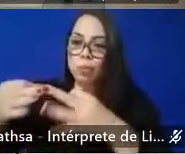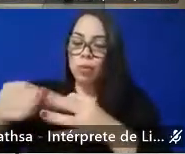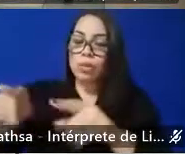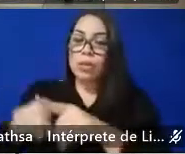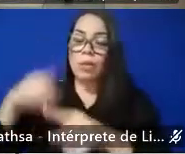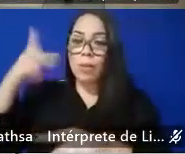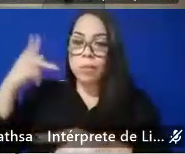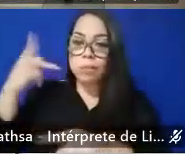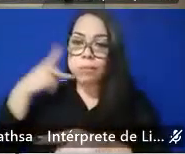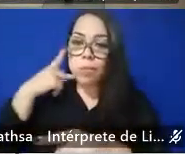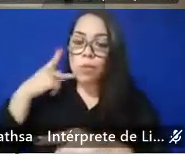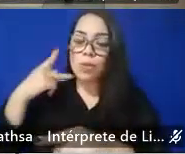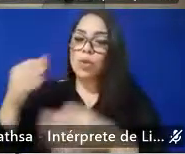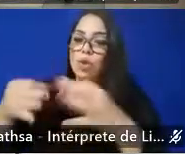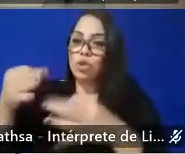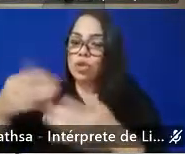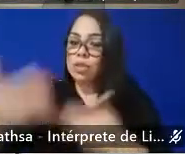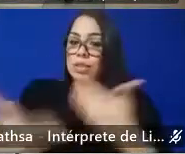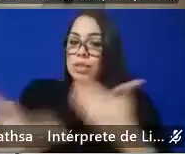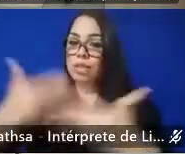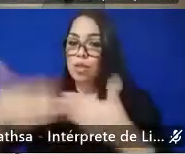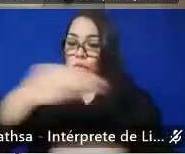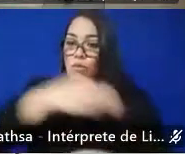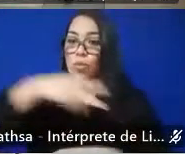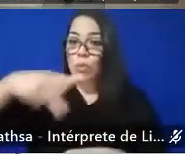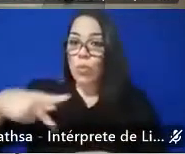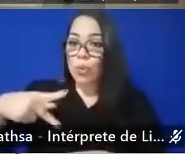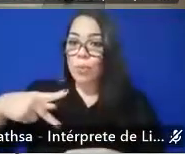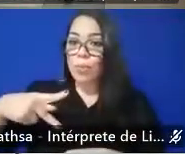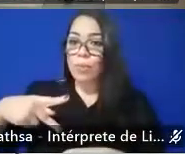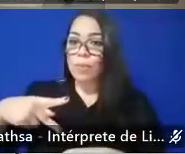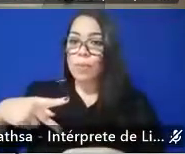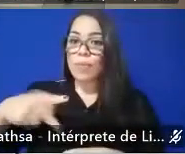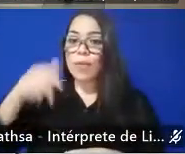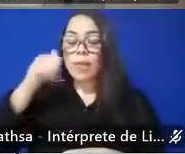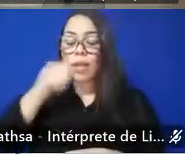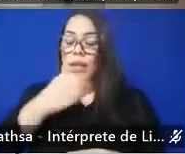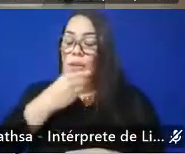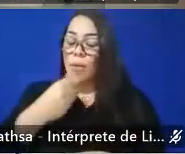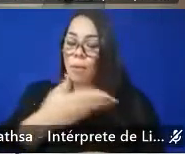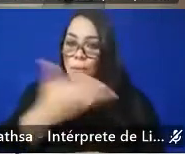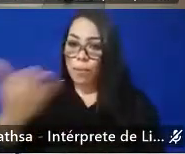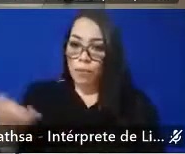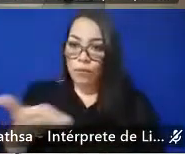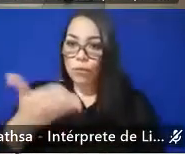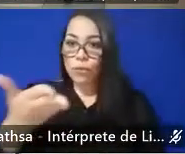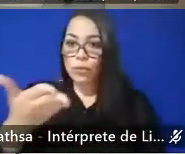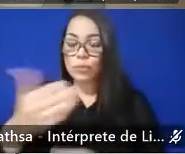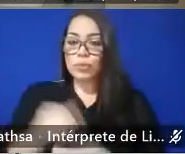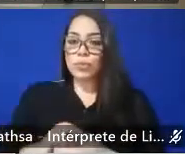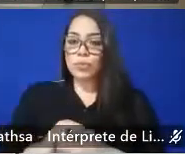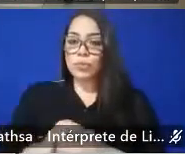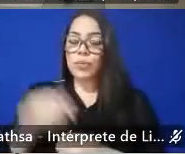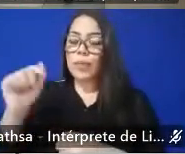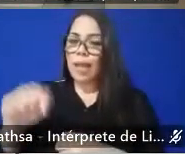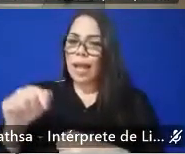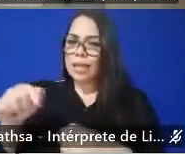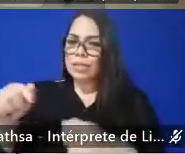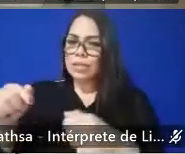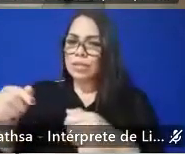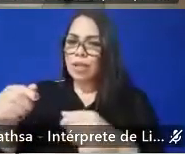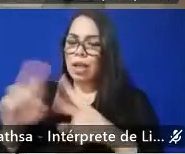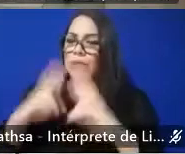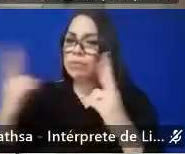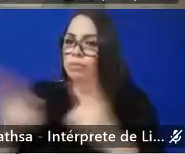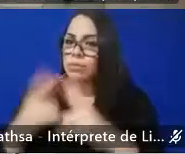servidores do Ministério Público senhoras e senhores esta sessão solene marca a posse